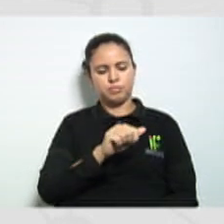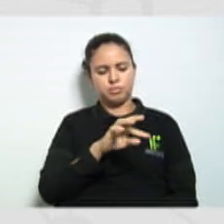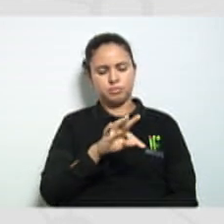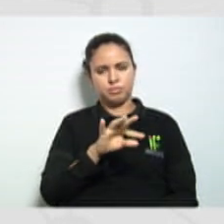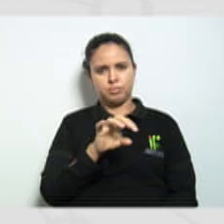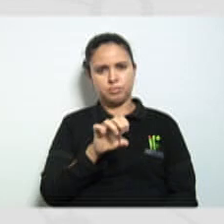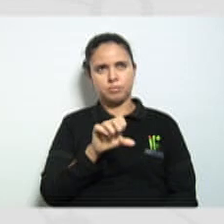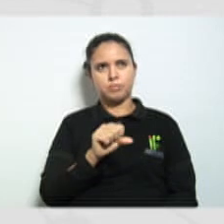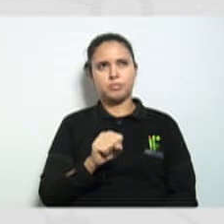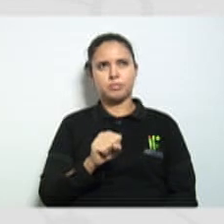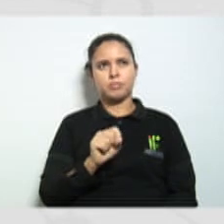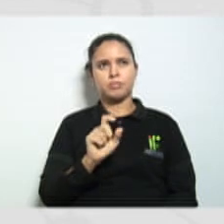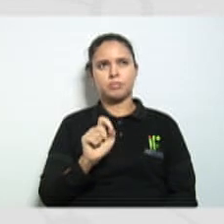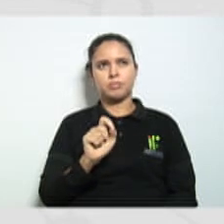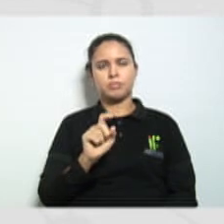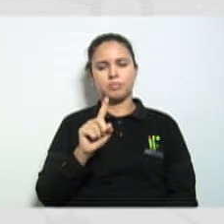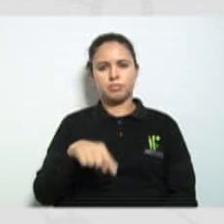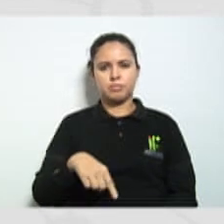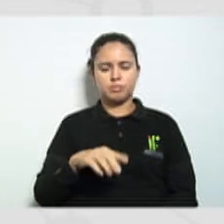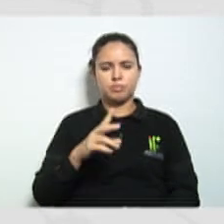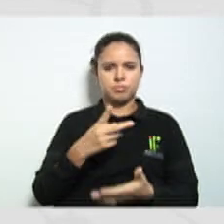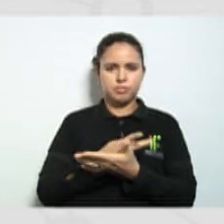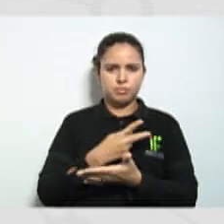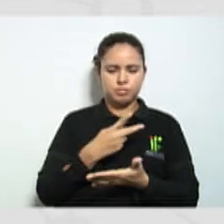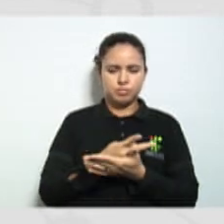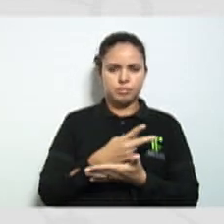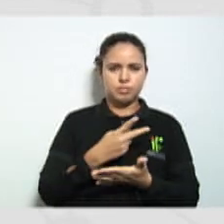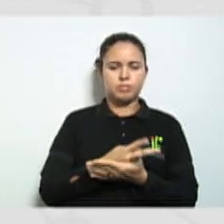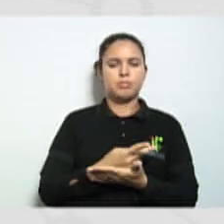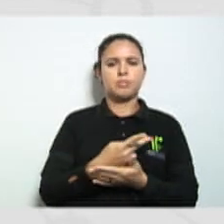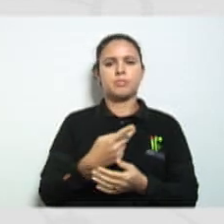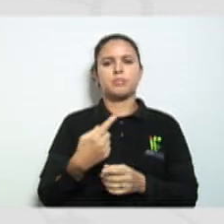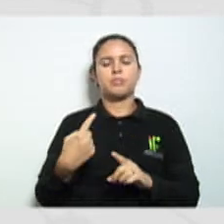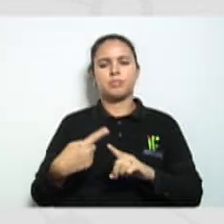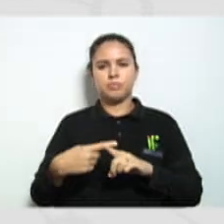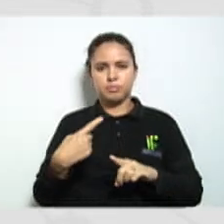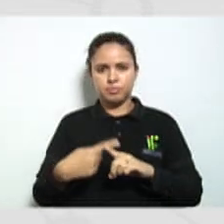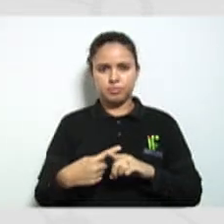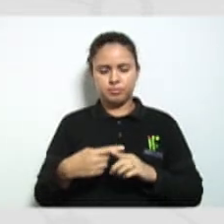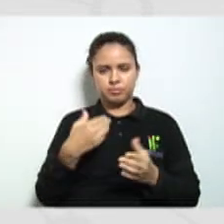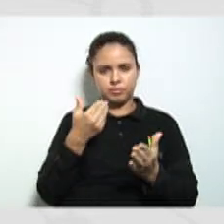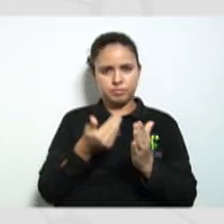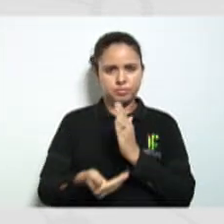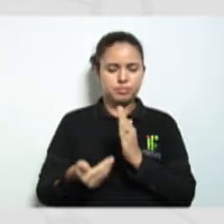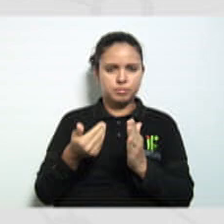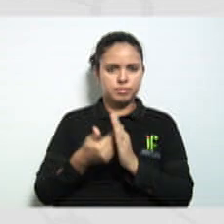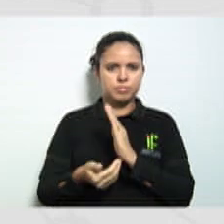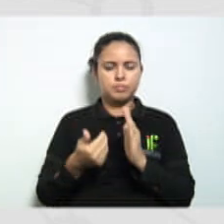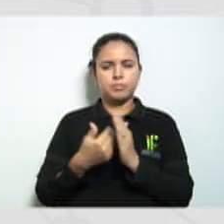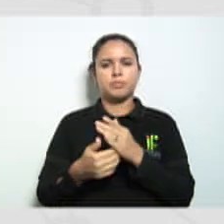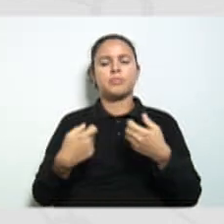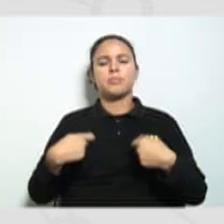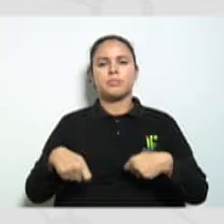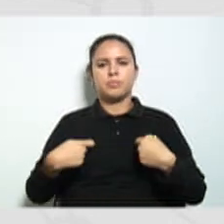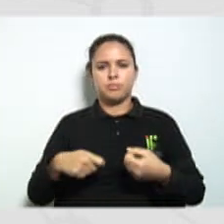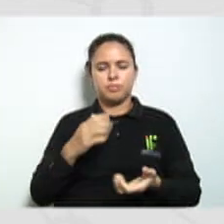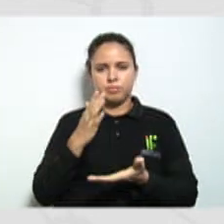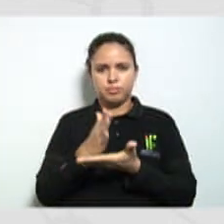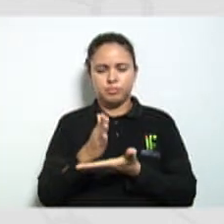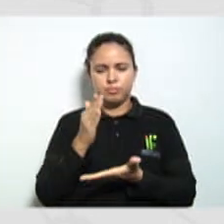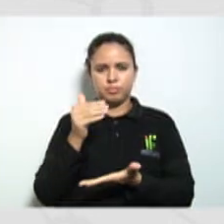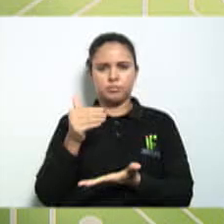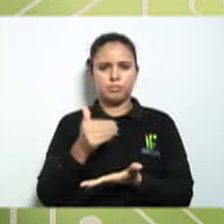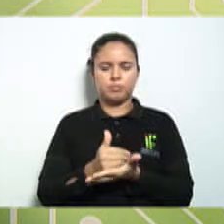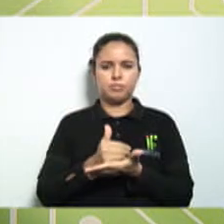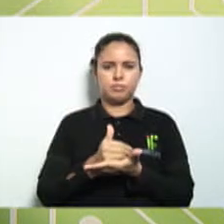social. Essa está errada. Por quê? Porque as perdas deverão ser